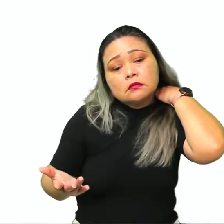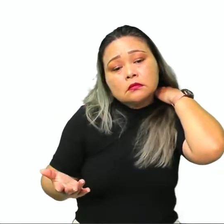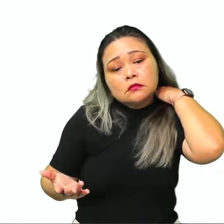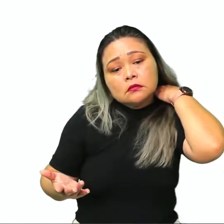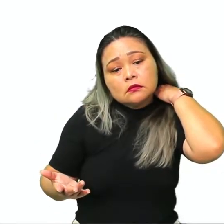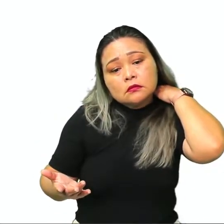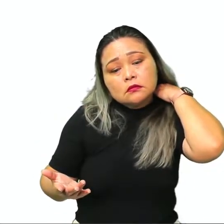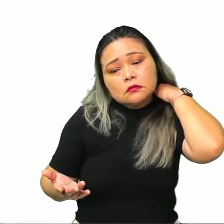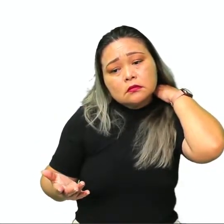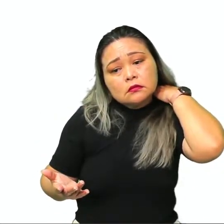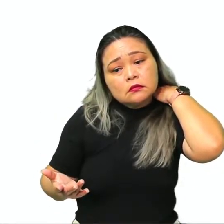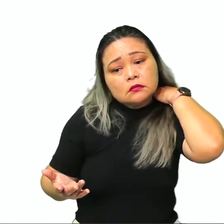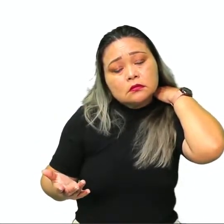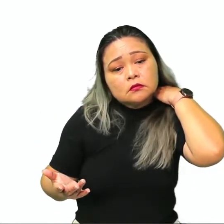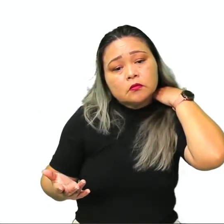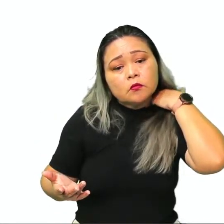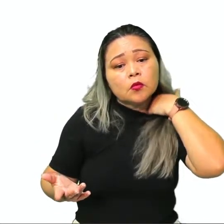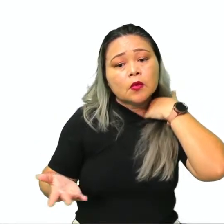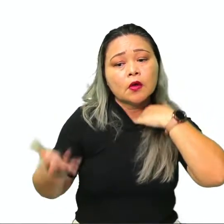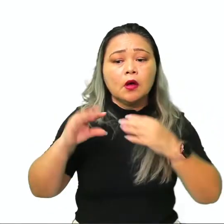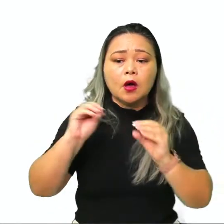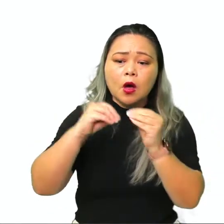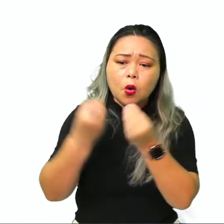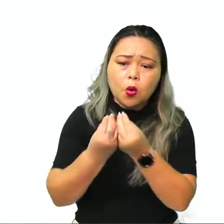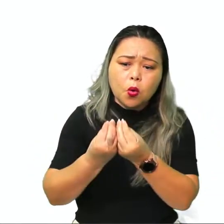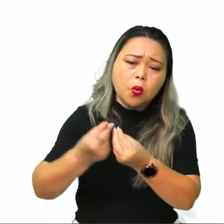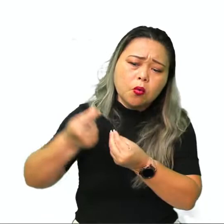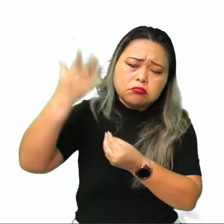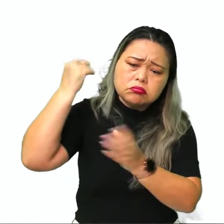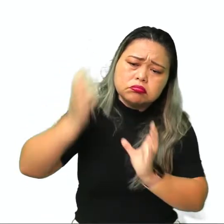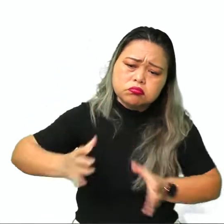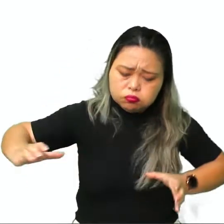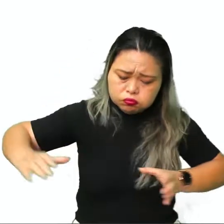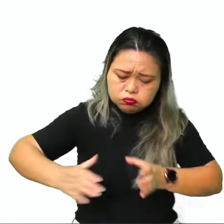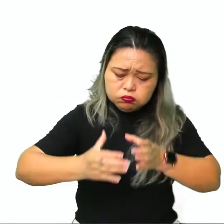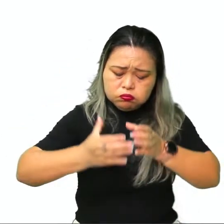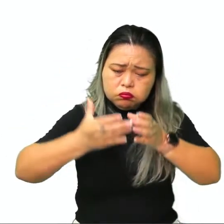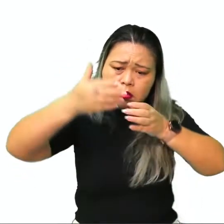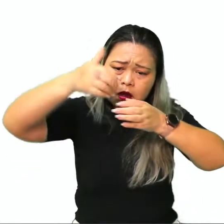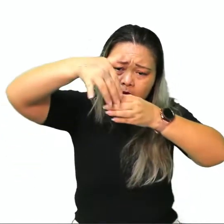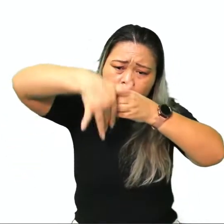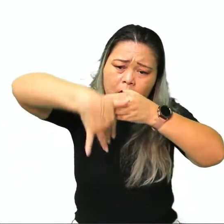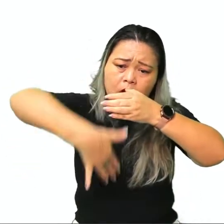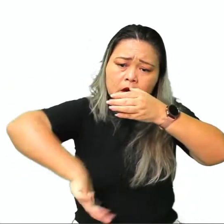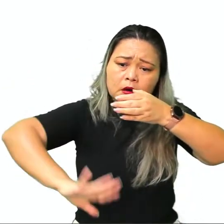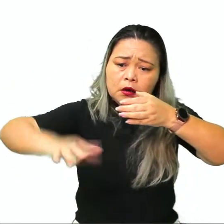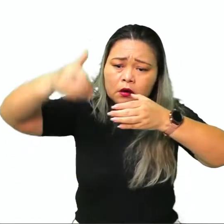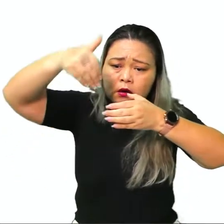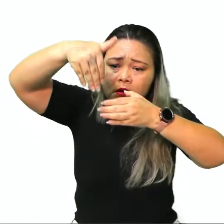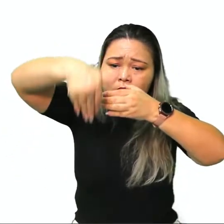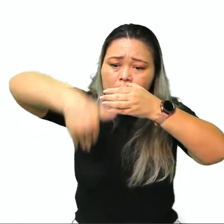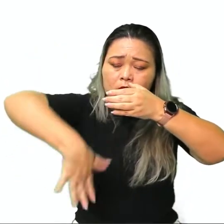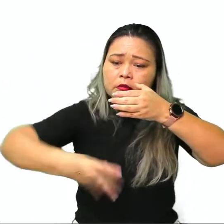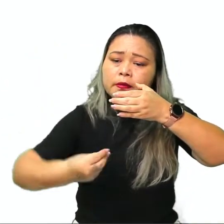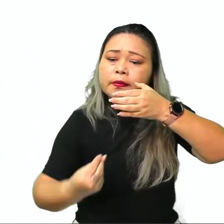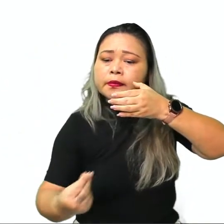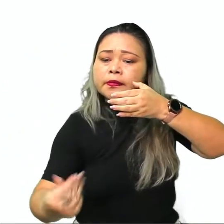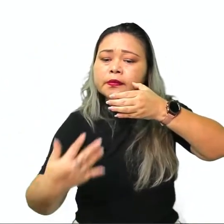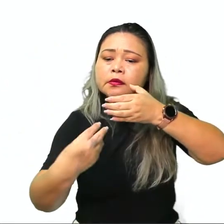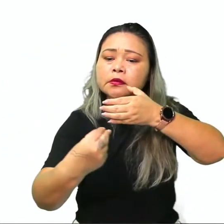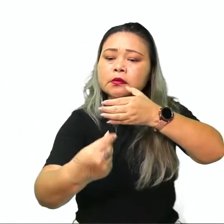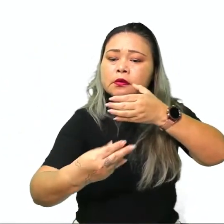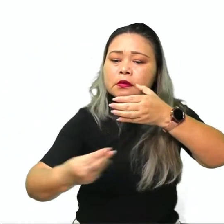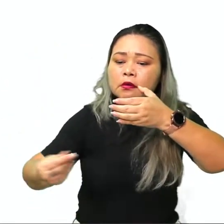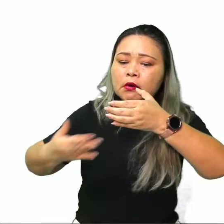estavam presentes lá na atmosfera primitiva? Lembra dos vulcões? Lembram do que eles estão eliminando segundo